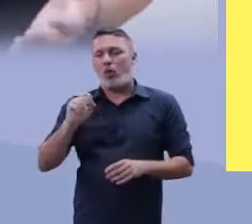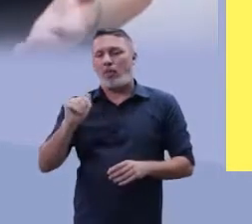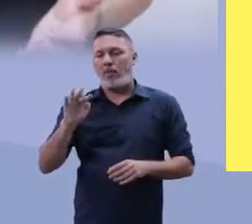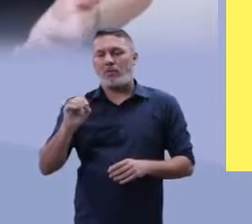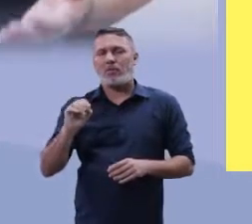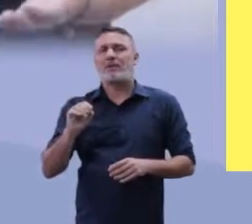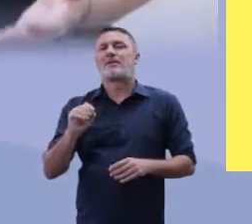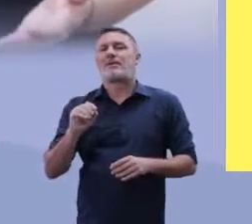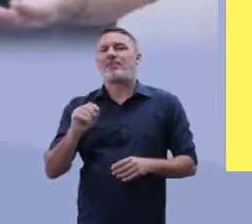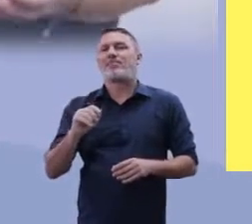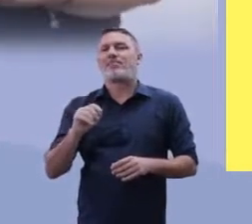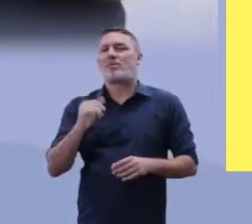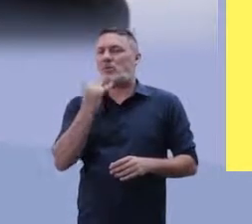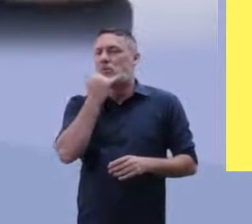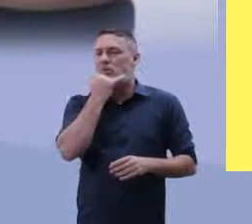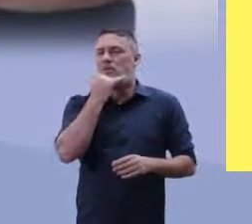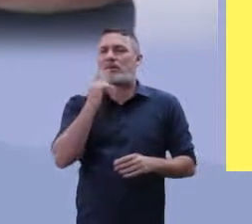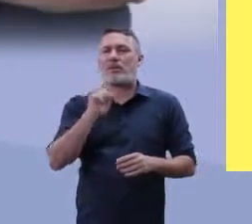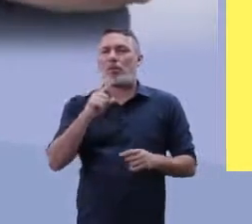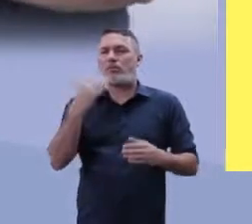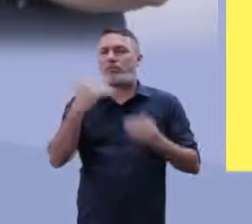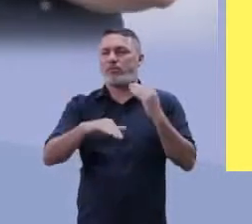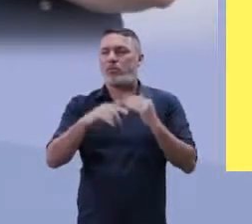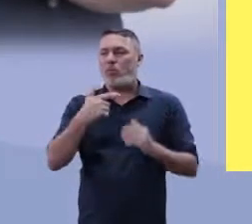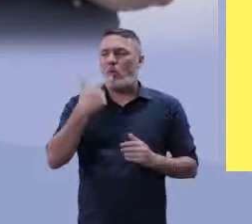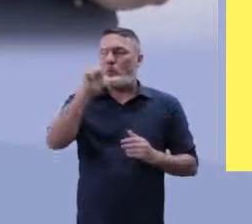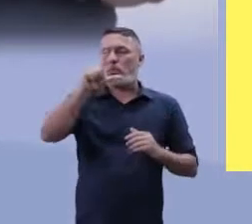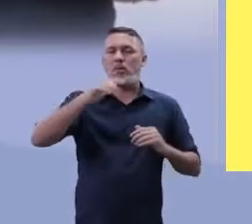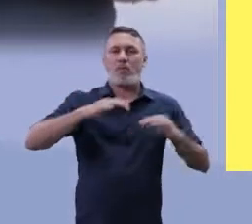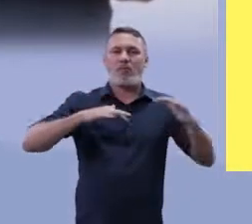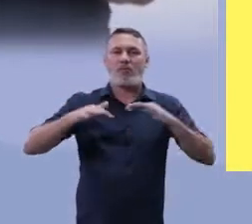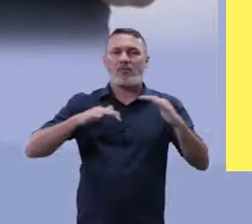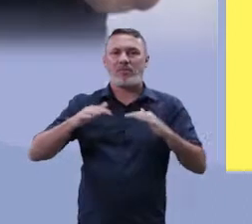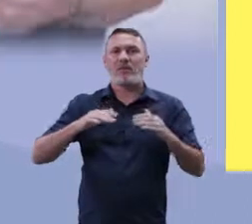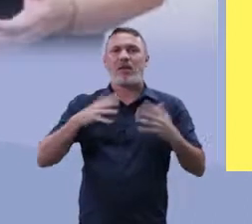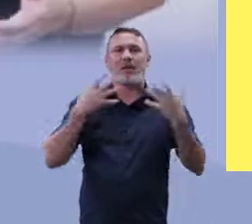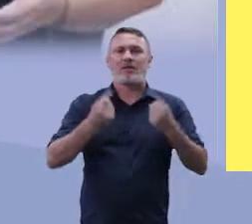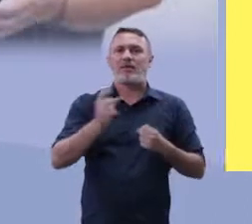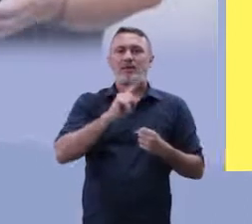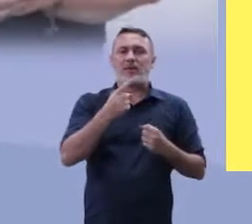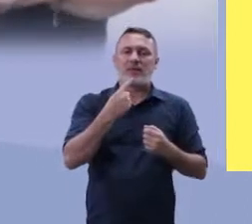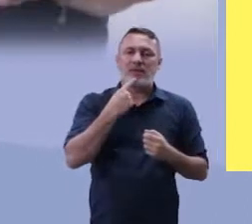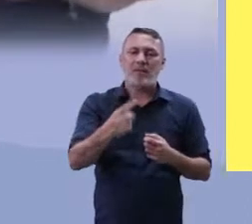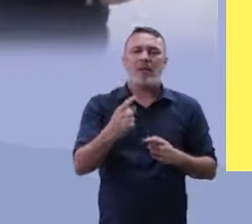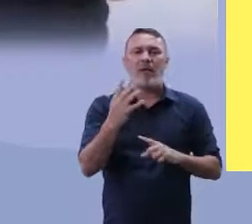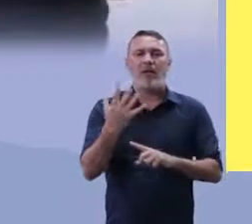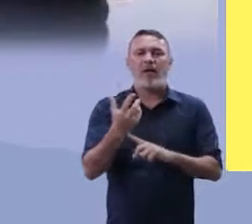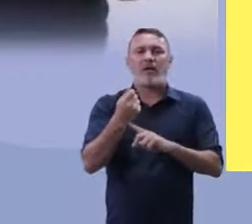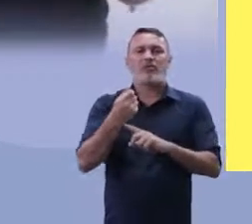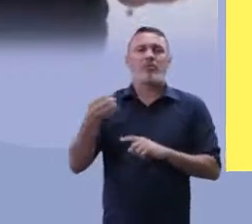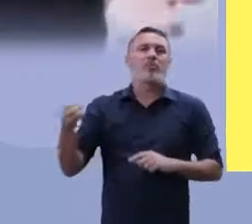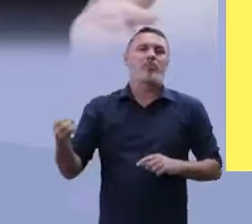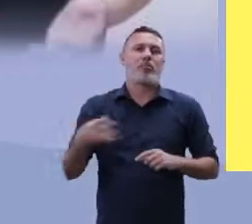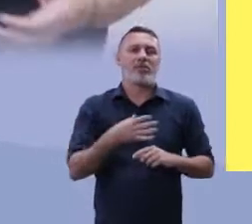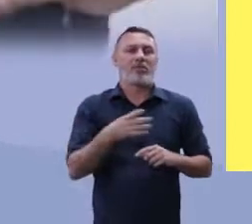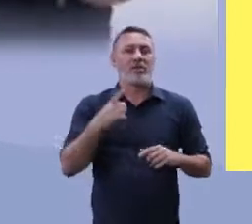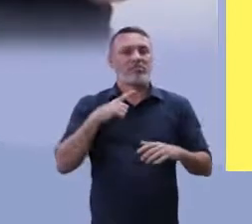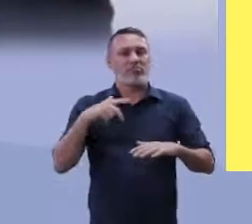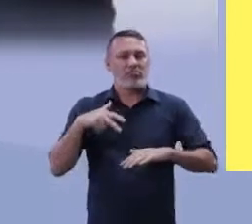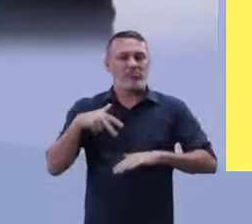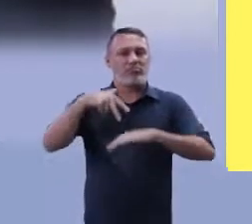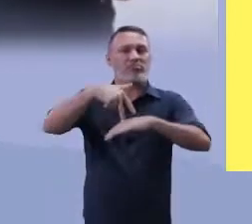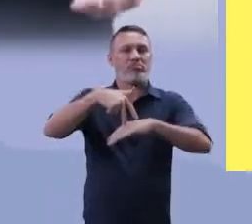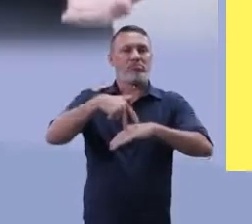Lobato também vai rejeitar o próximo movimento que nós discutiremos, que é a Semana de Arte Moderna, a chegada das vanguardas,